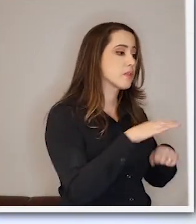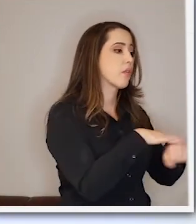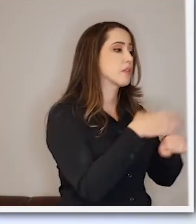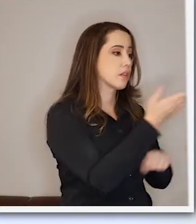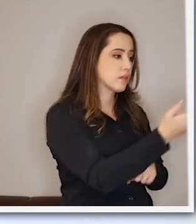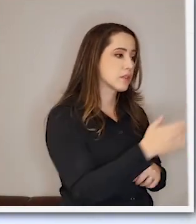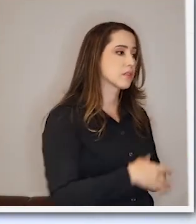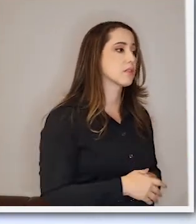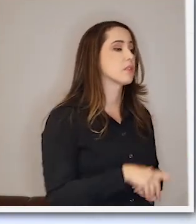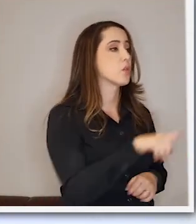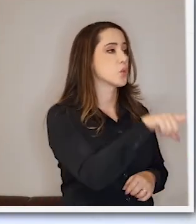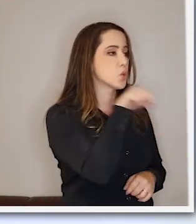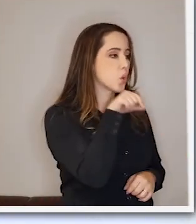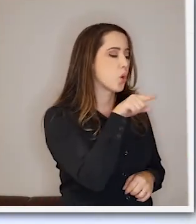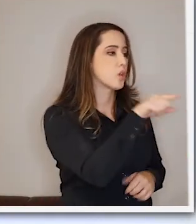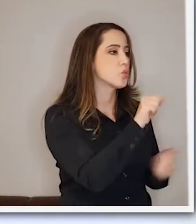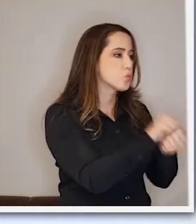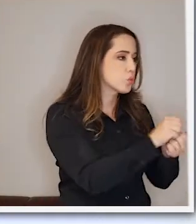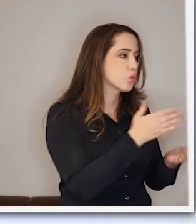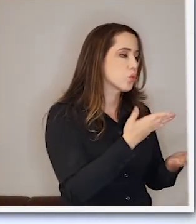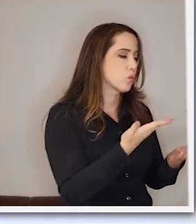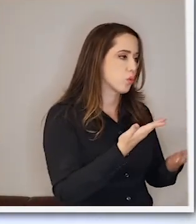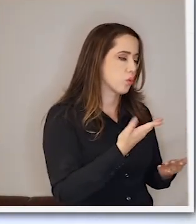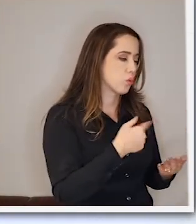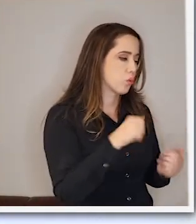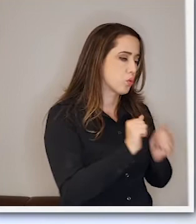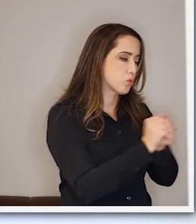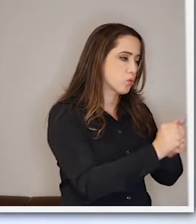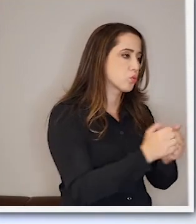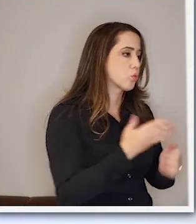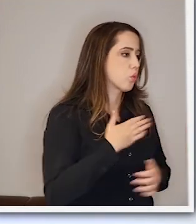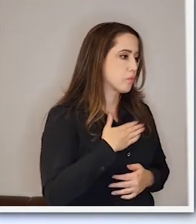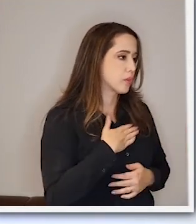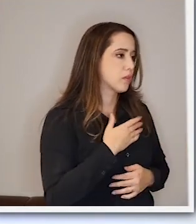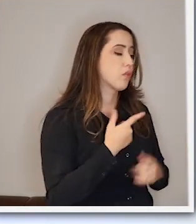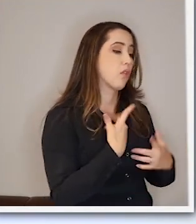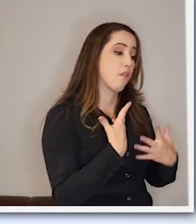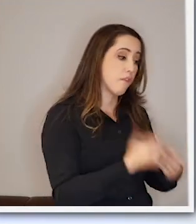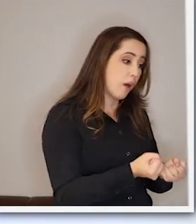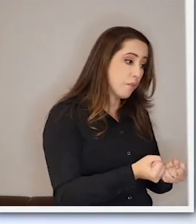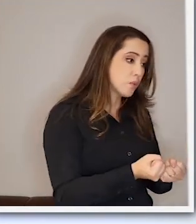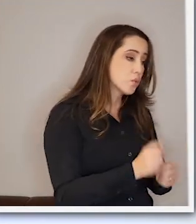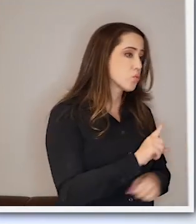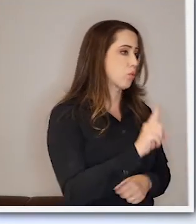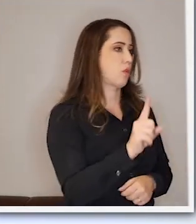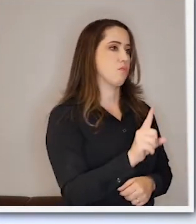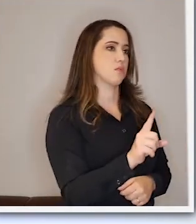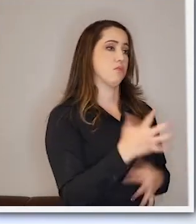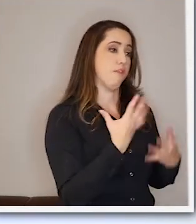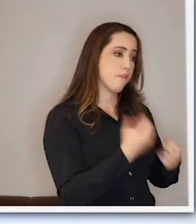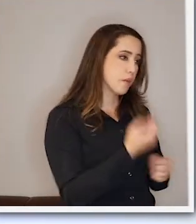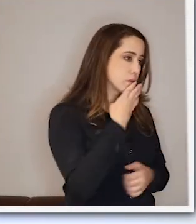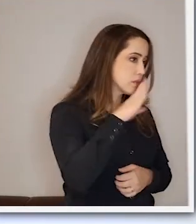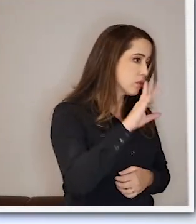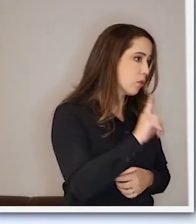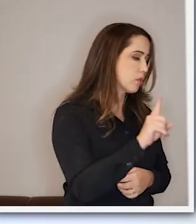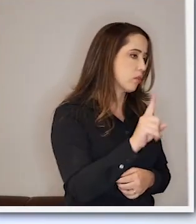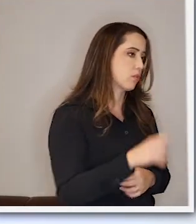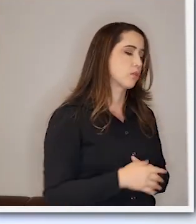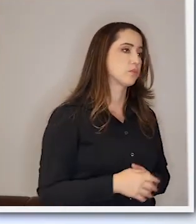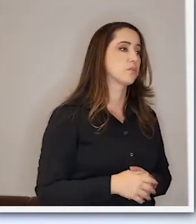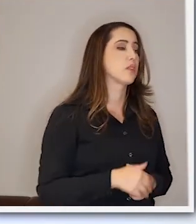comigo. Você já ouviu muitas vozes, mas eu preciso ouvir a voz de sua esposa. Não quero que você decida comigo se eu me lanço, coloco o meu nome à